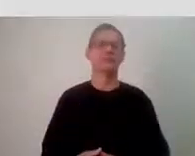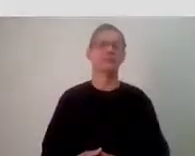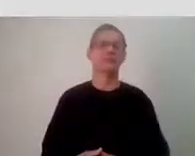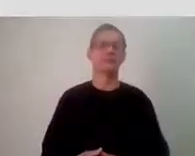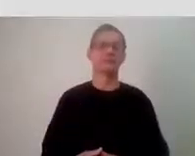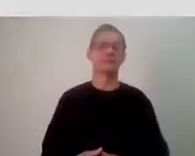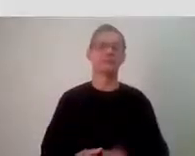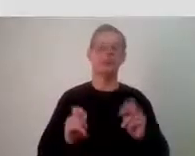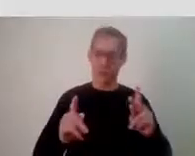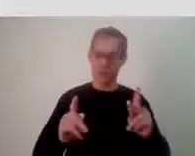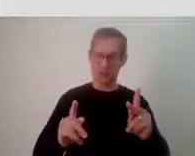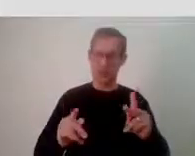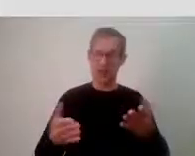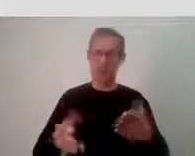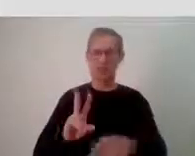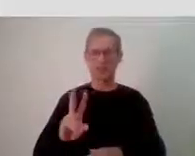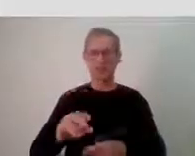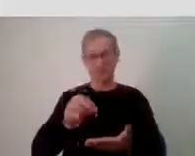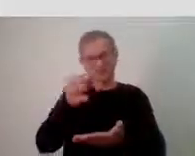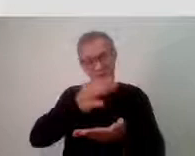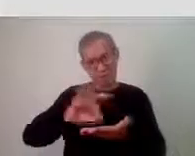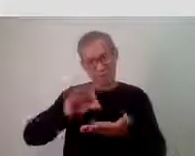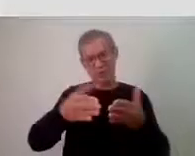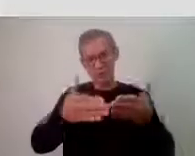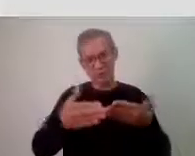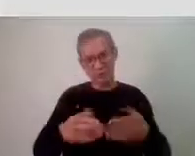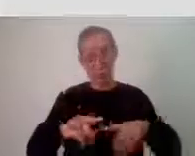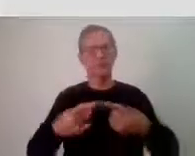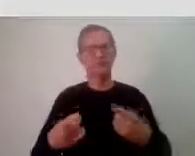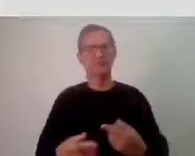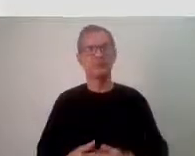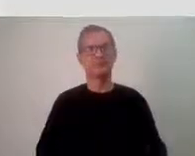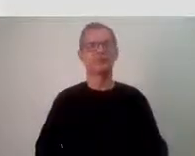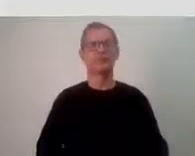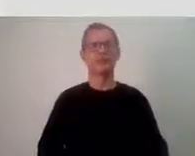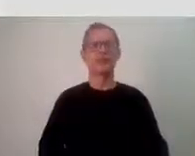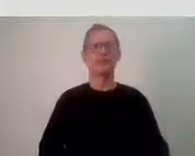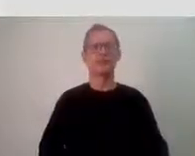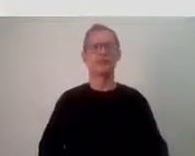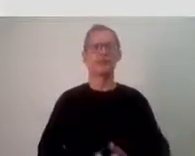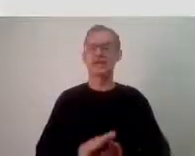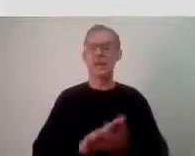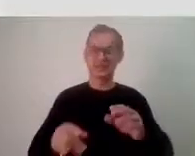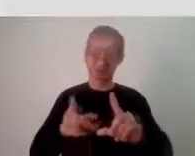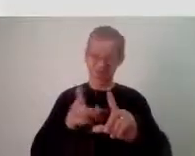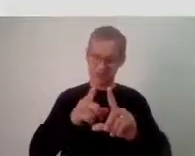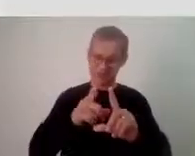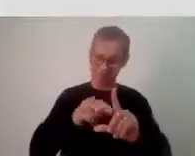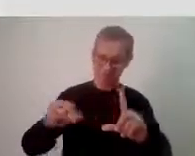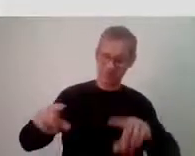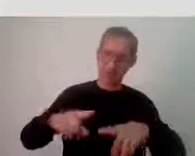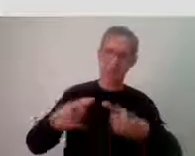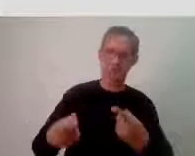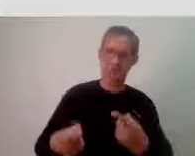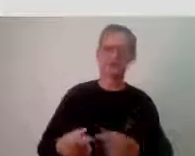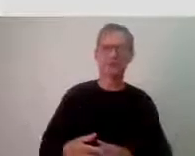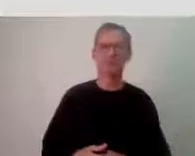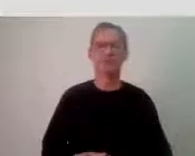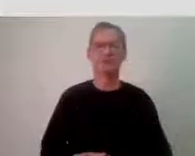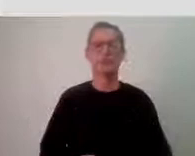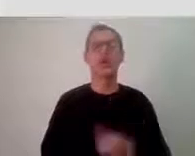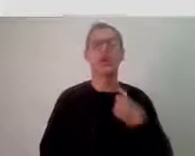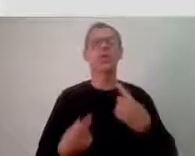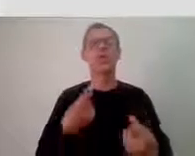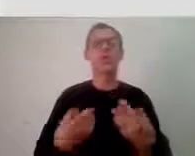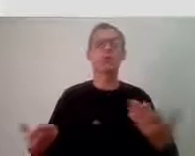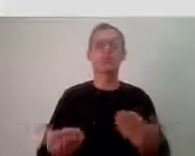Oi, gente, aqui é 2. Corrijam aí. Vai ser... Aqui não tem o gráfico. Espera aí. Qual que vai